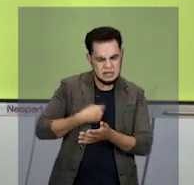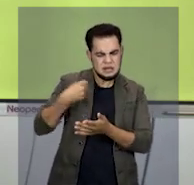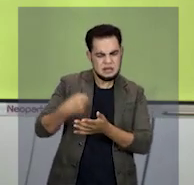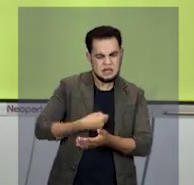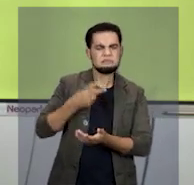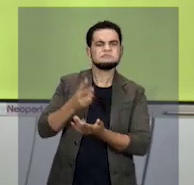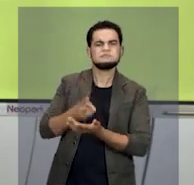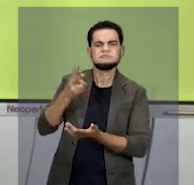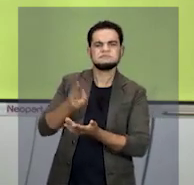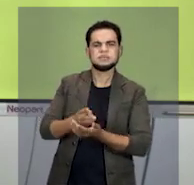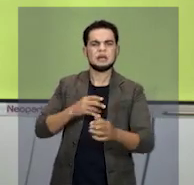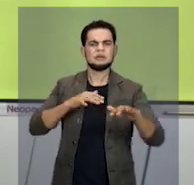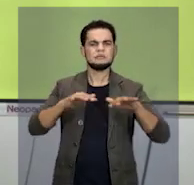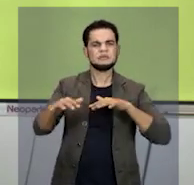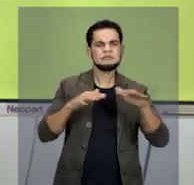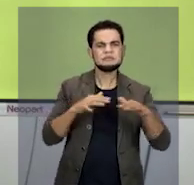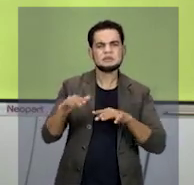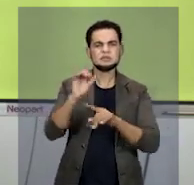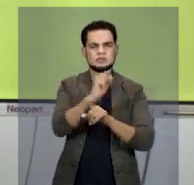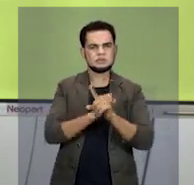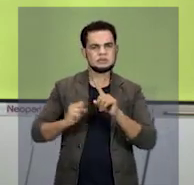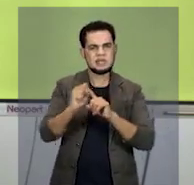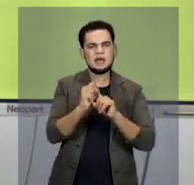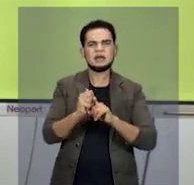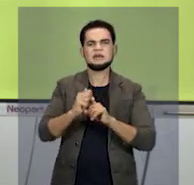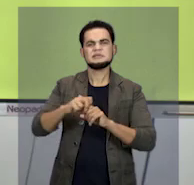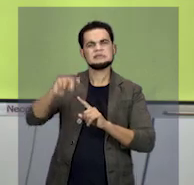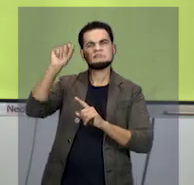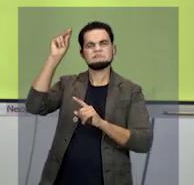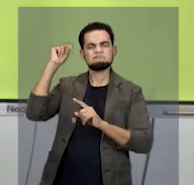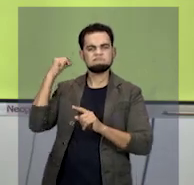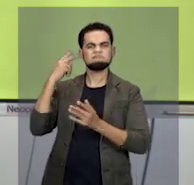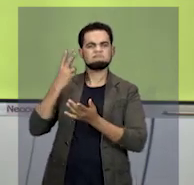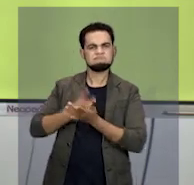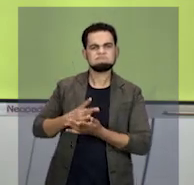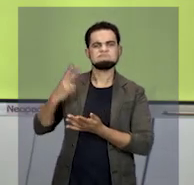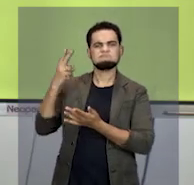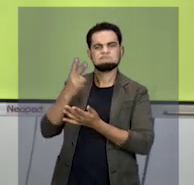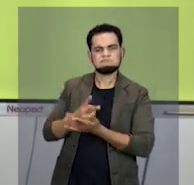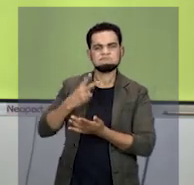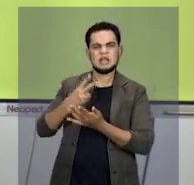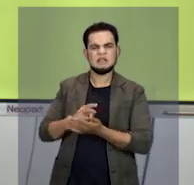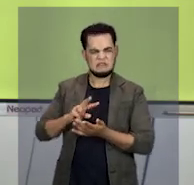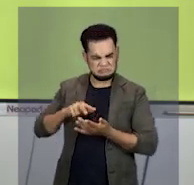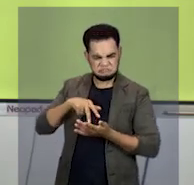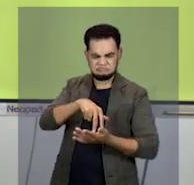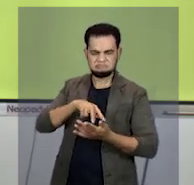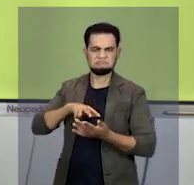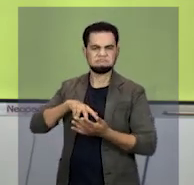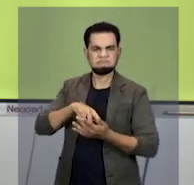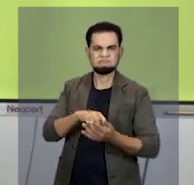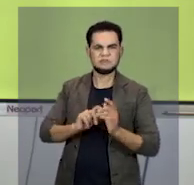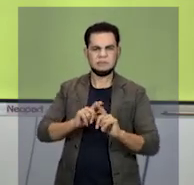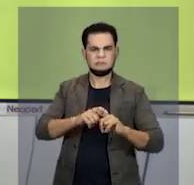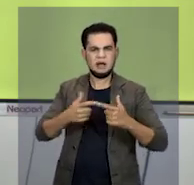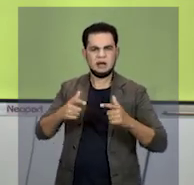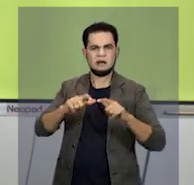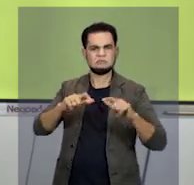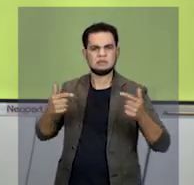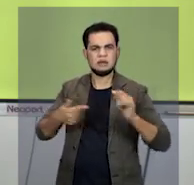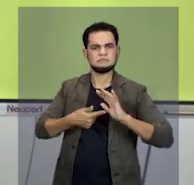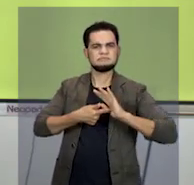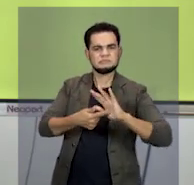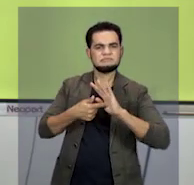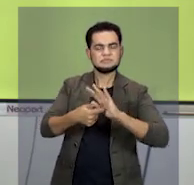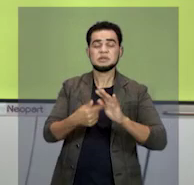esses movimentos, né, sociais, ela é constante, vão criando corpo, né, criando protagonismo. Justamente